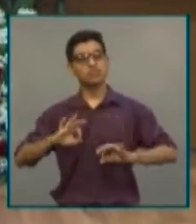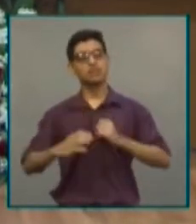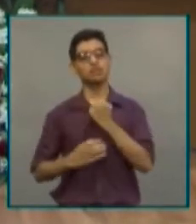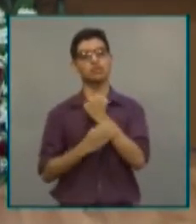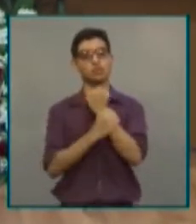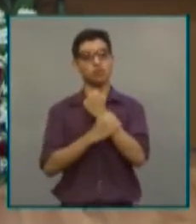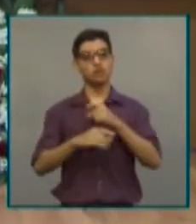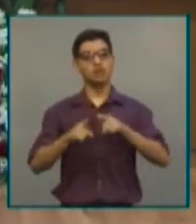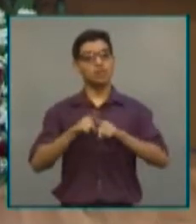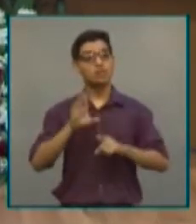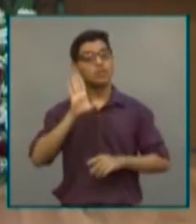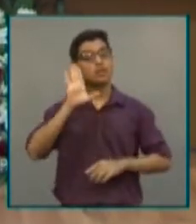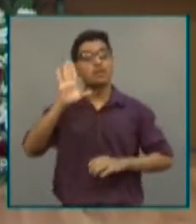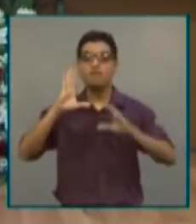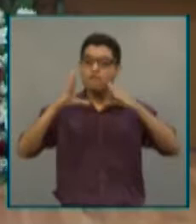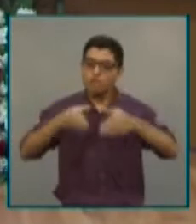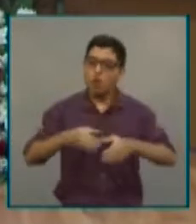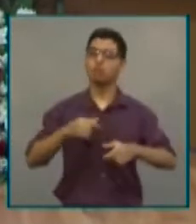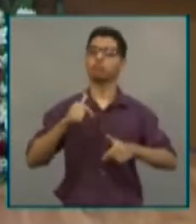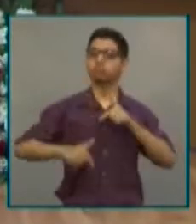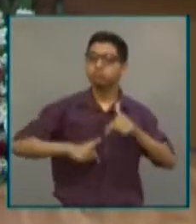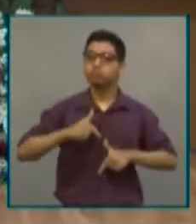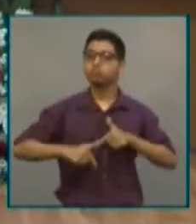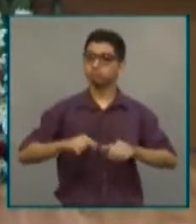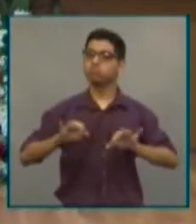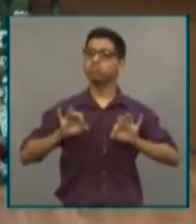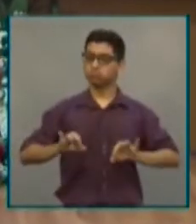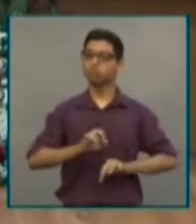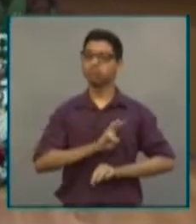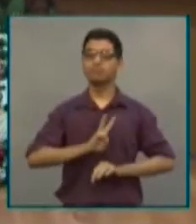tenho certeza que faremos isso. Muito obrigado.